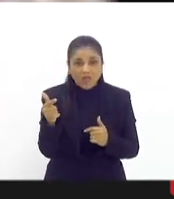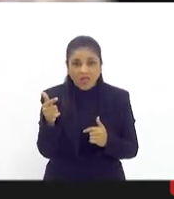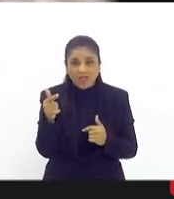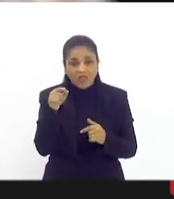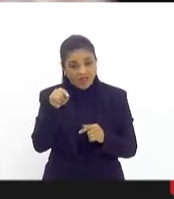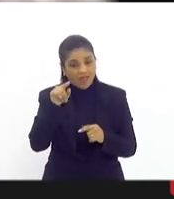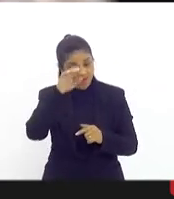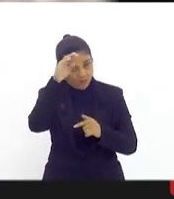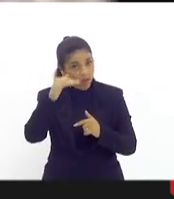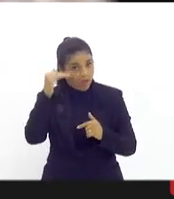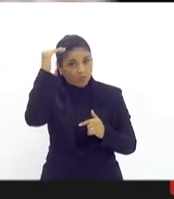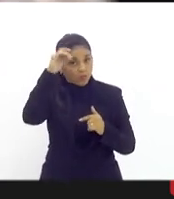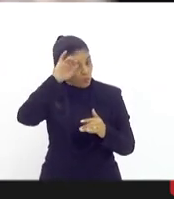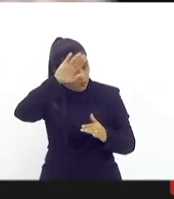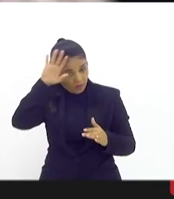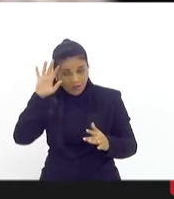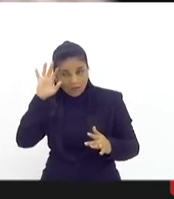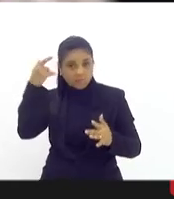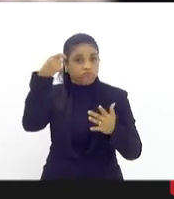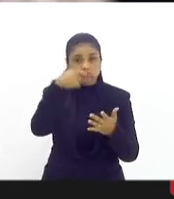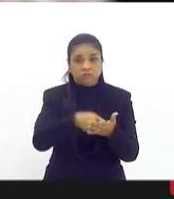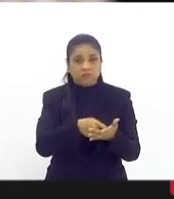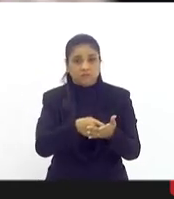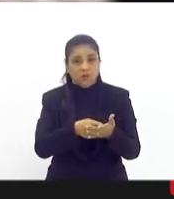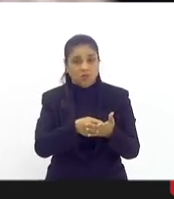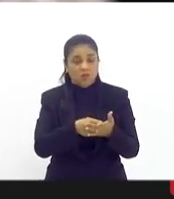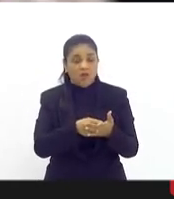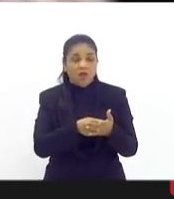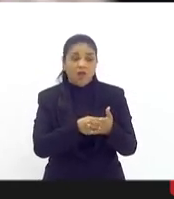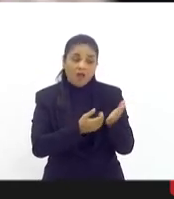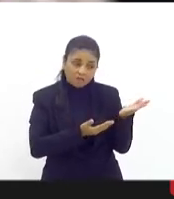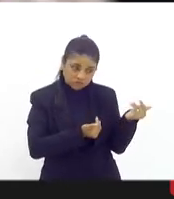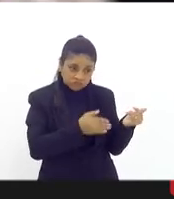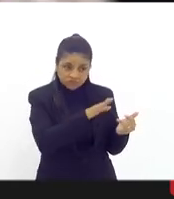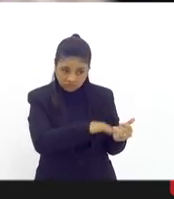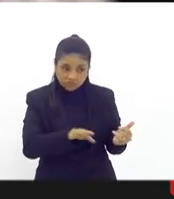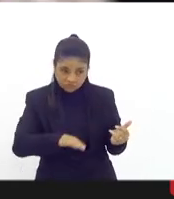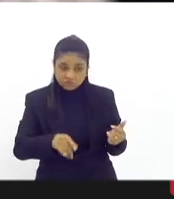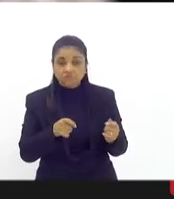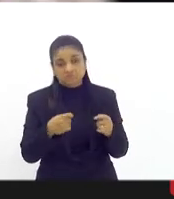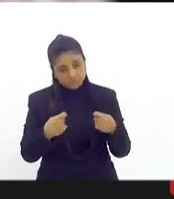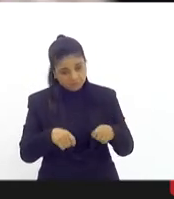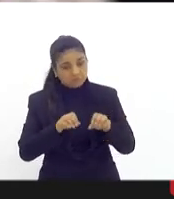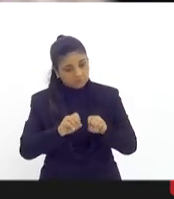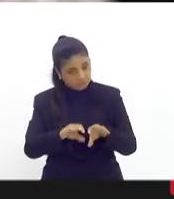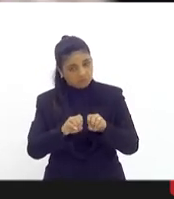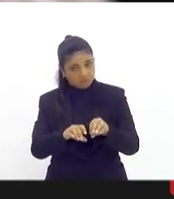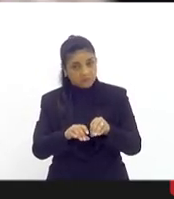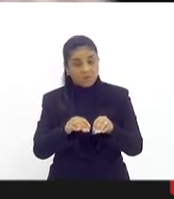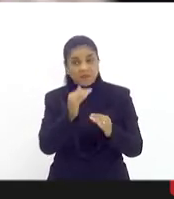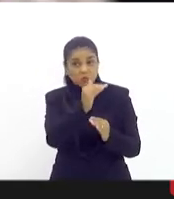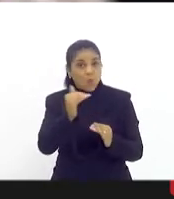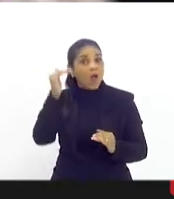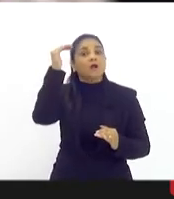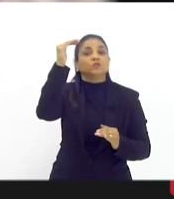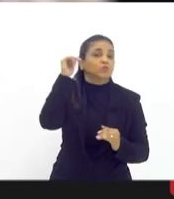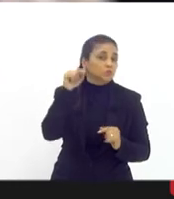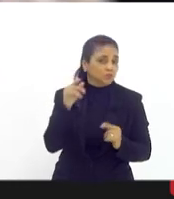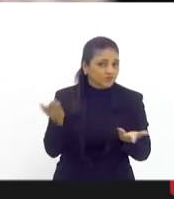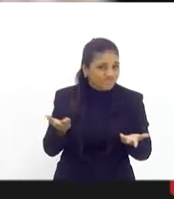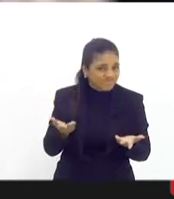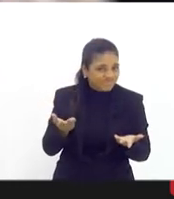que a gente esteja aqui falando sobre criança e adolescente, que eles são o futuro. Mas os adultos que hoje tomam as decisões estão, né, isso tudo que a gente está vendo aí.